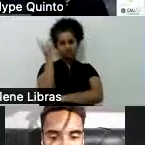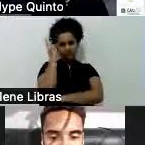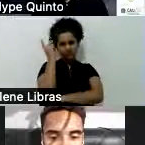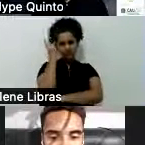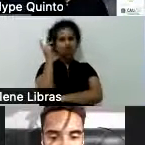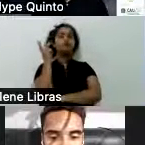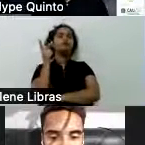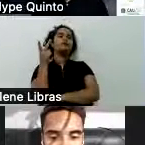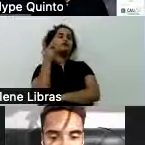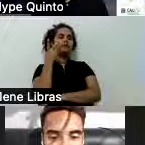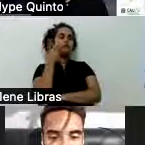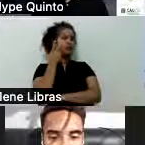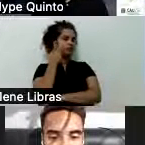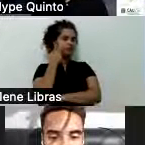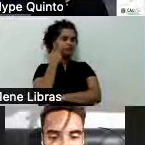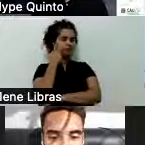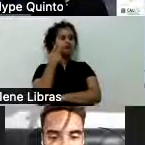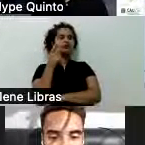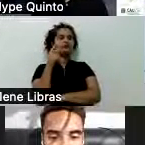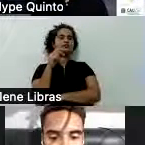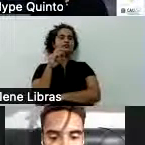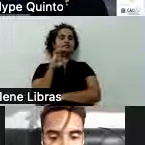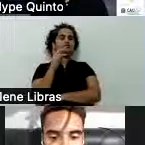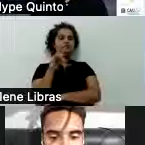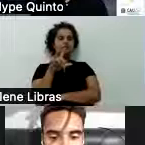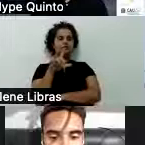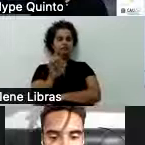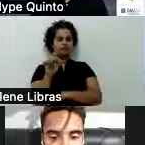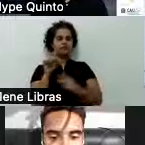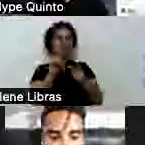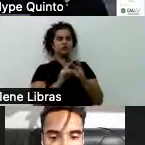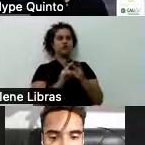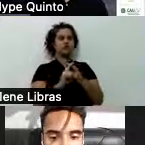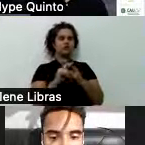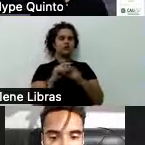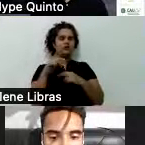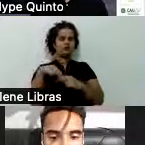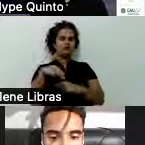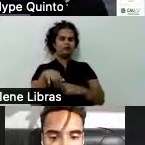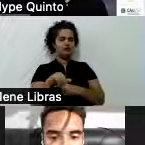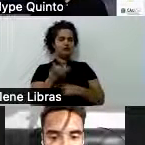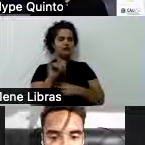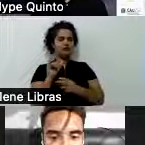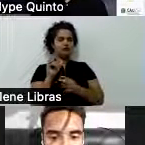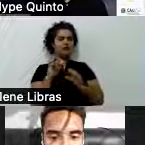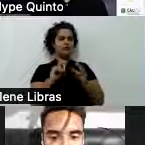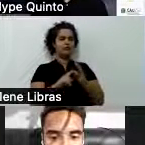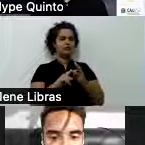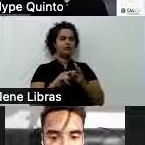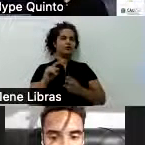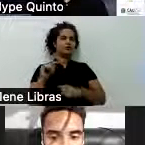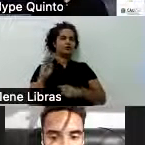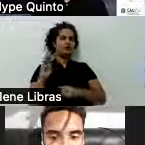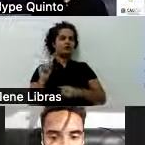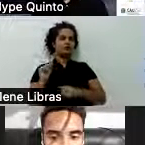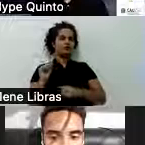Fortaleza, Santiago do Chile, Nova York e Barcelona. Colocamos esses casos lado a